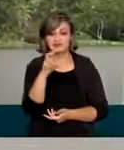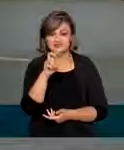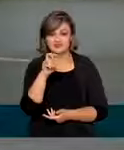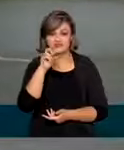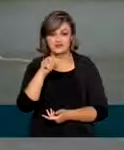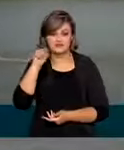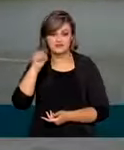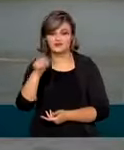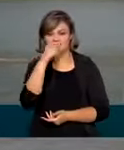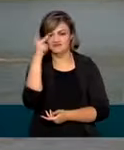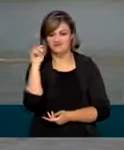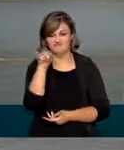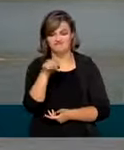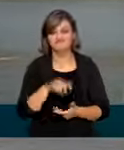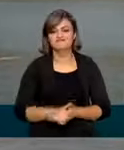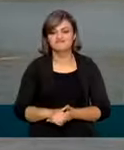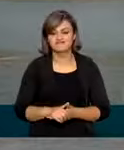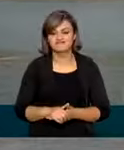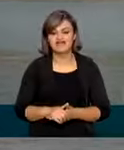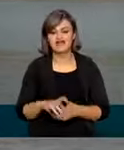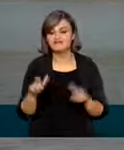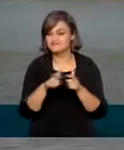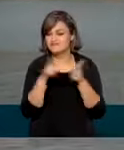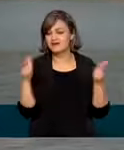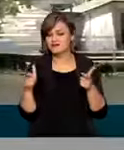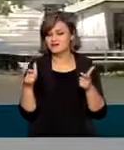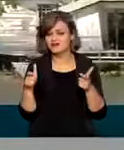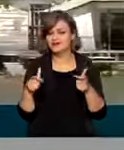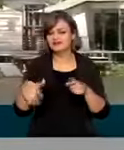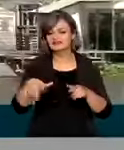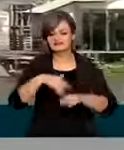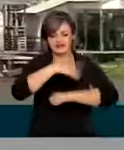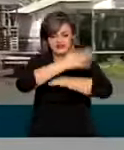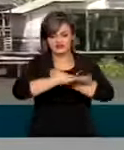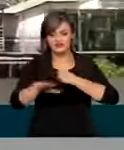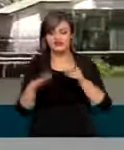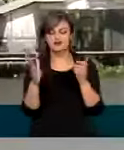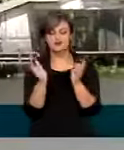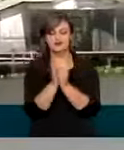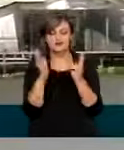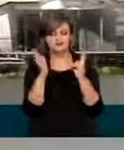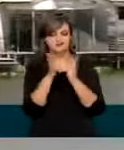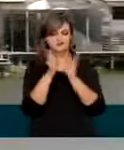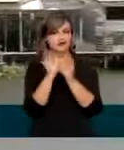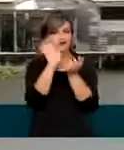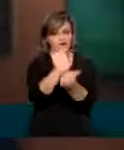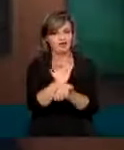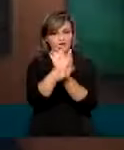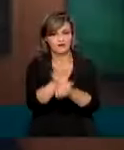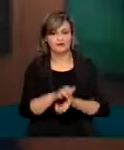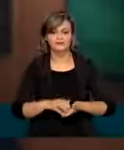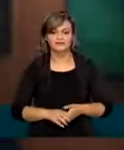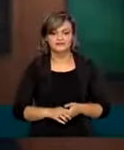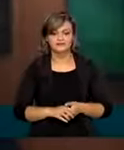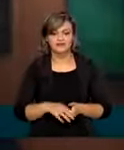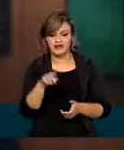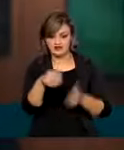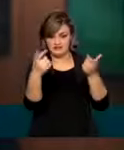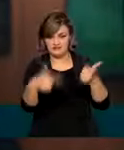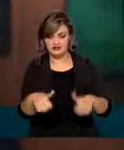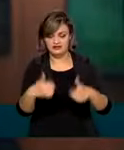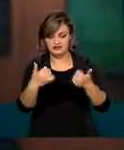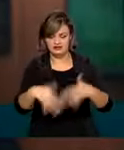mil moradores da região, a maioria ribeirinhos, indígenas e quilombolas. Ações voltadas para